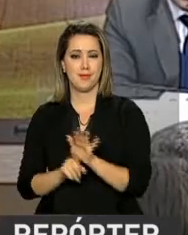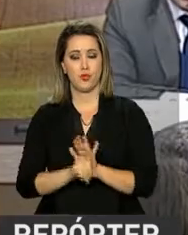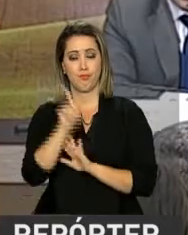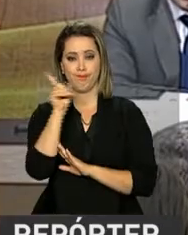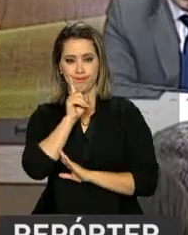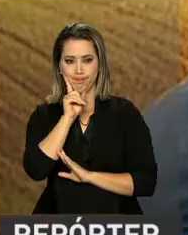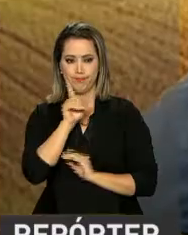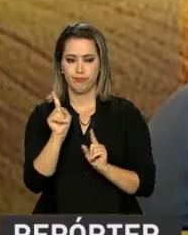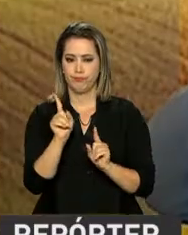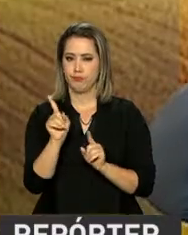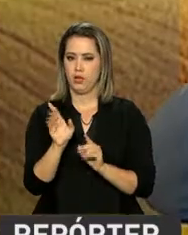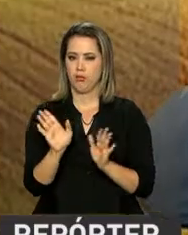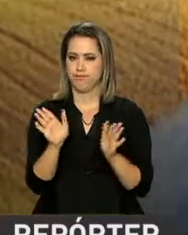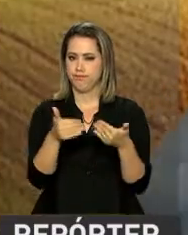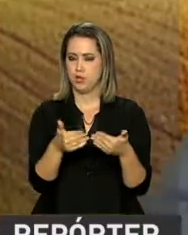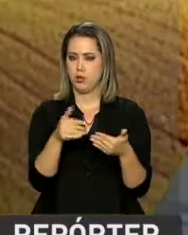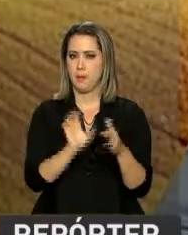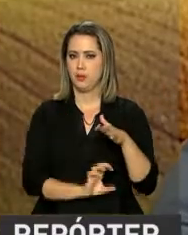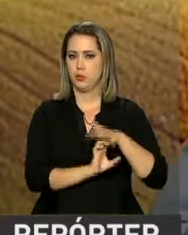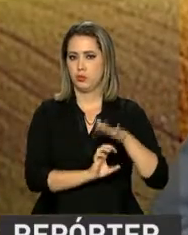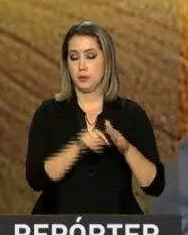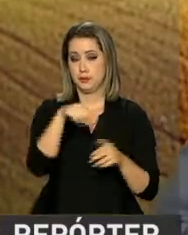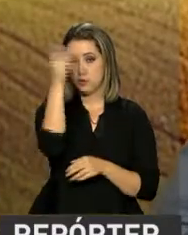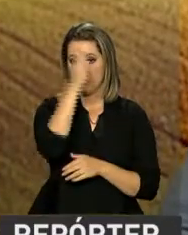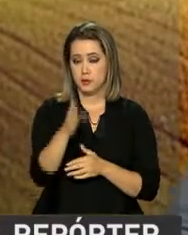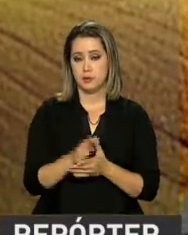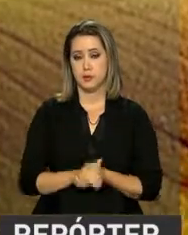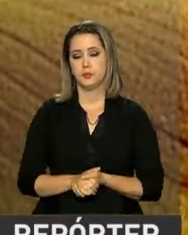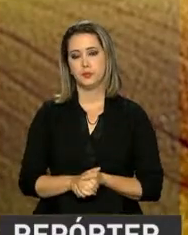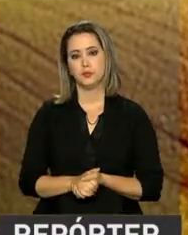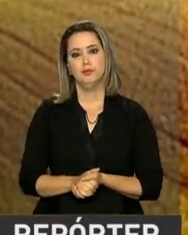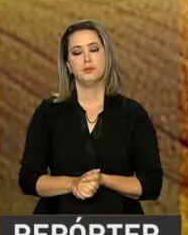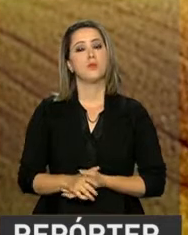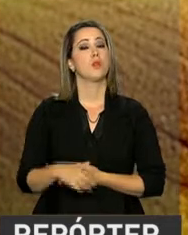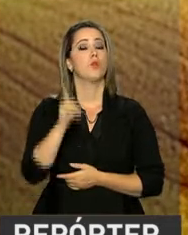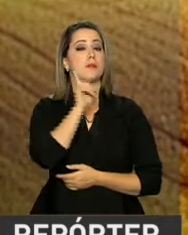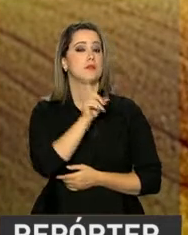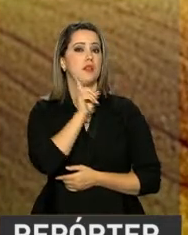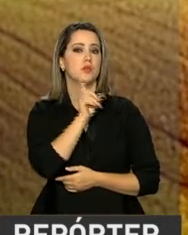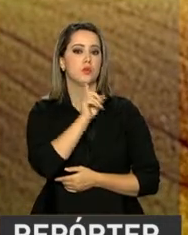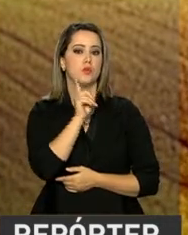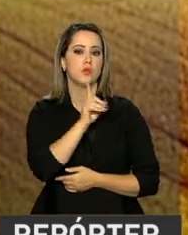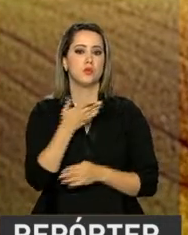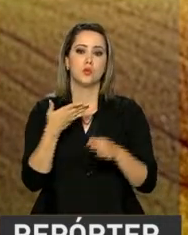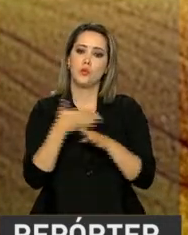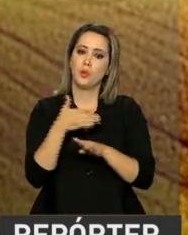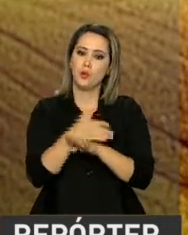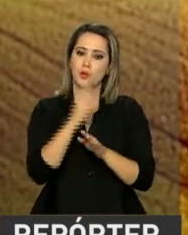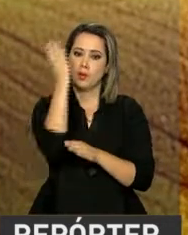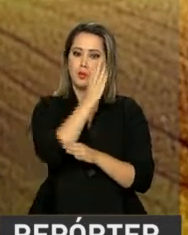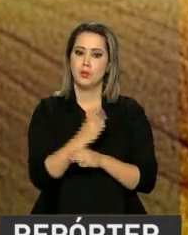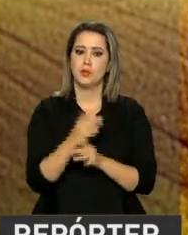contra a entrada de carne brasileira no país os estados unidos não conseguiram acessar o mercado brasileiro